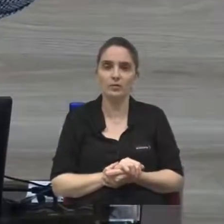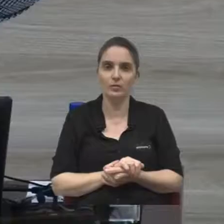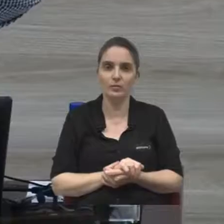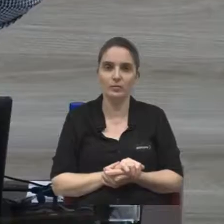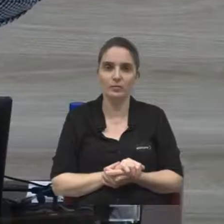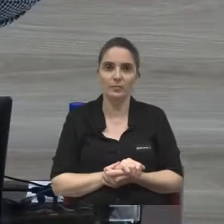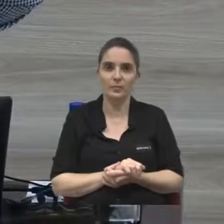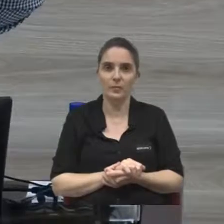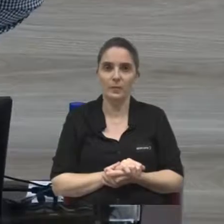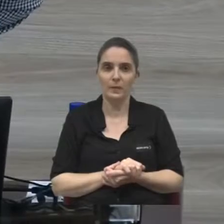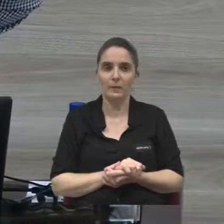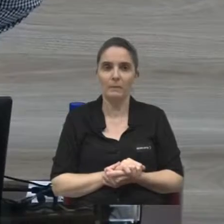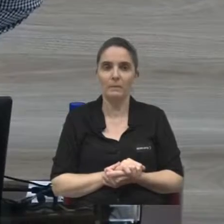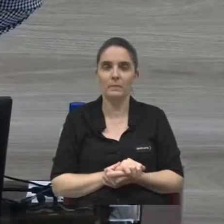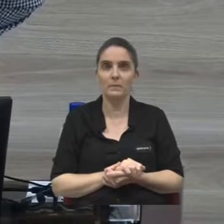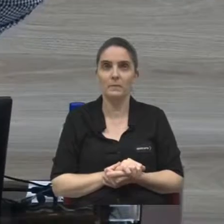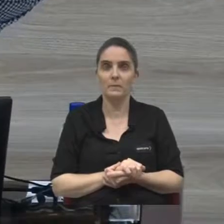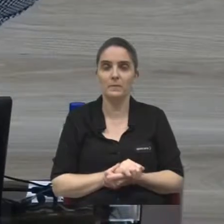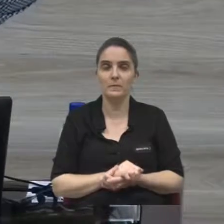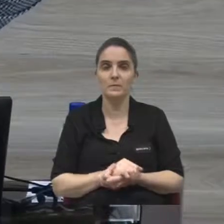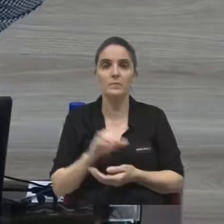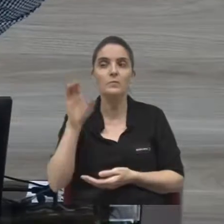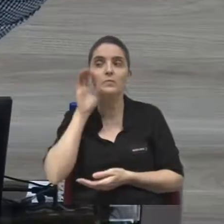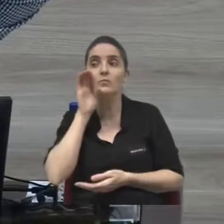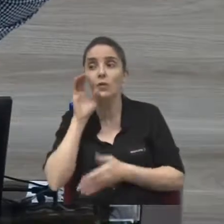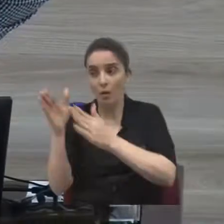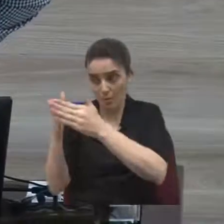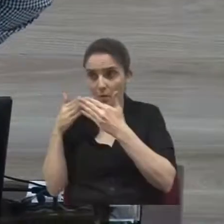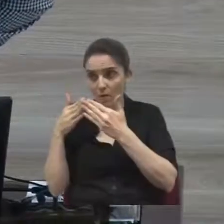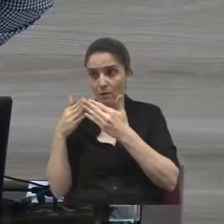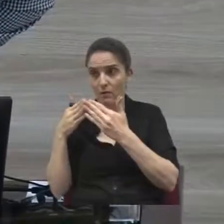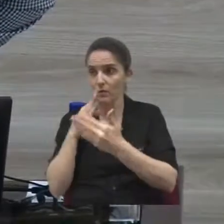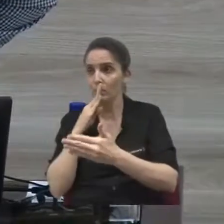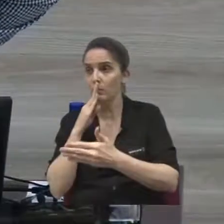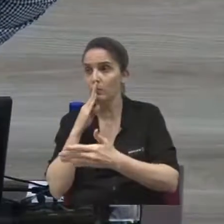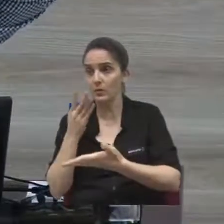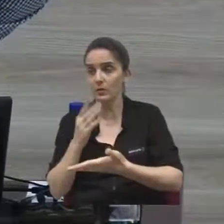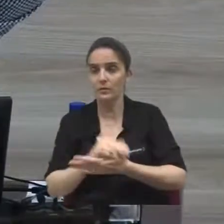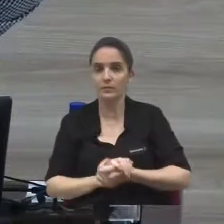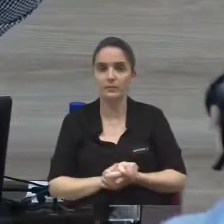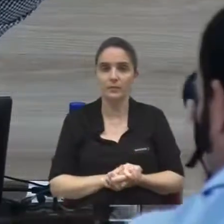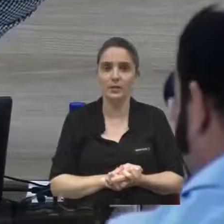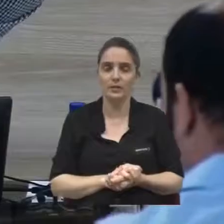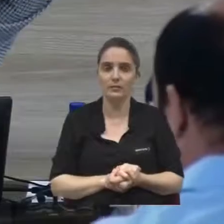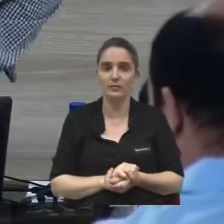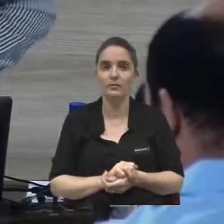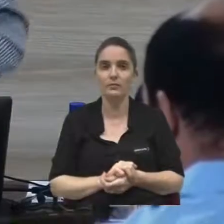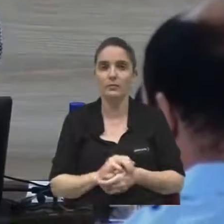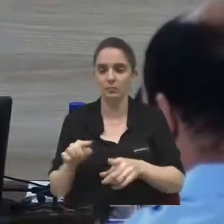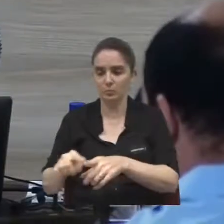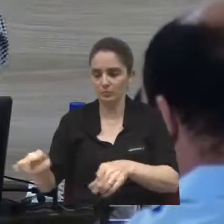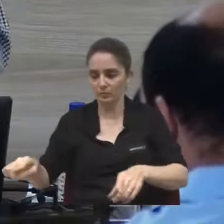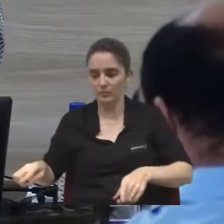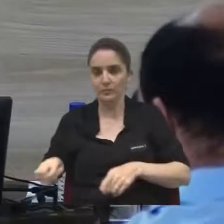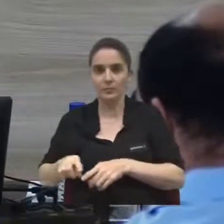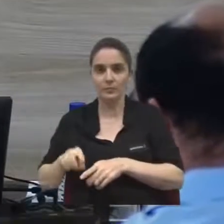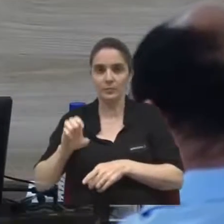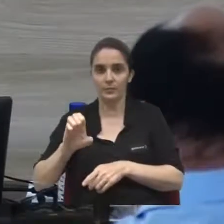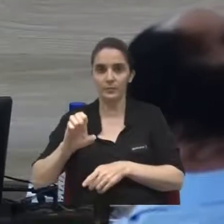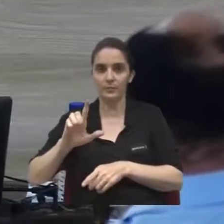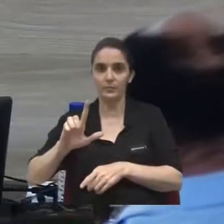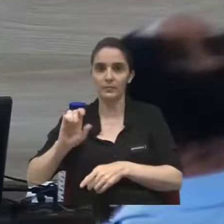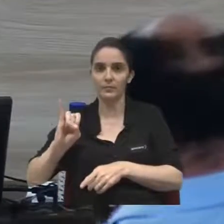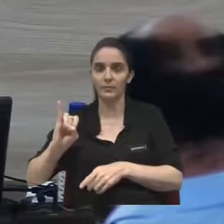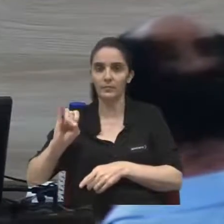E Constância, por favor. sobre o Elizabeth Teixeira, voltando ao assunto, realmente, o